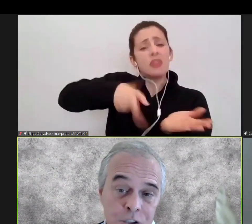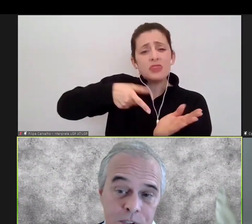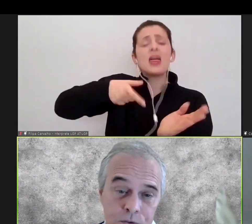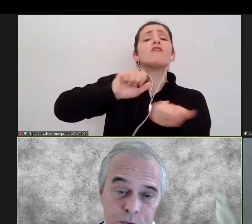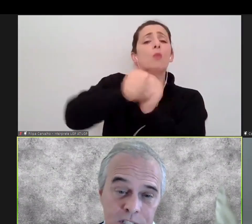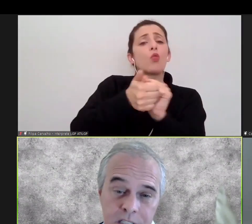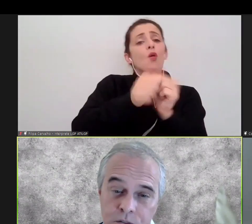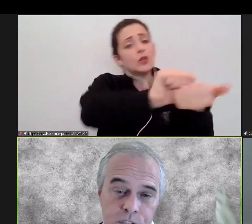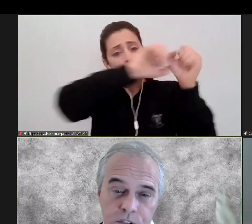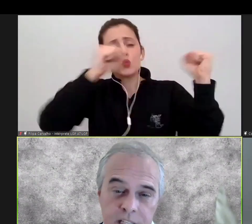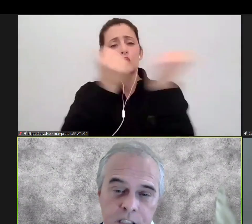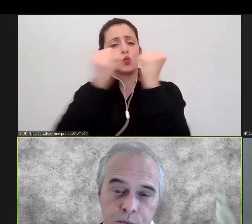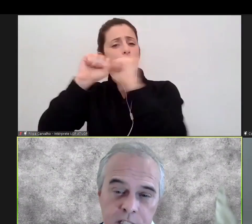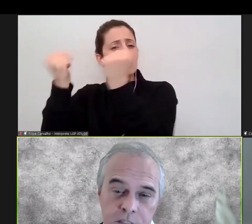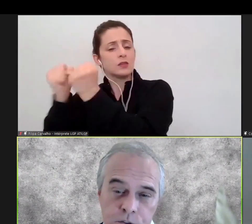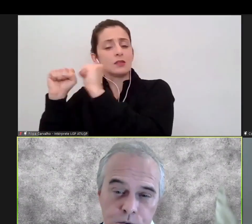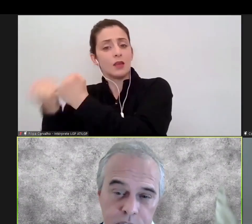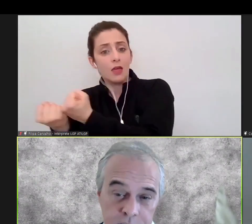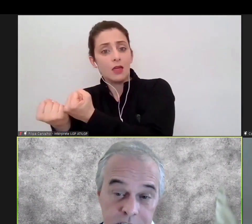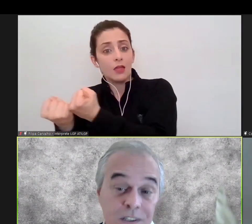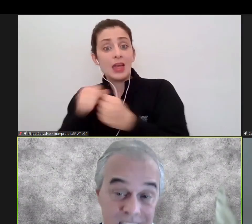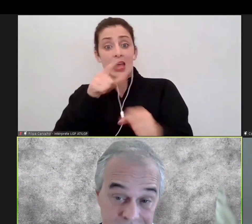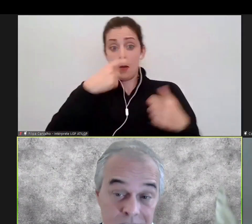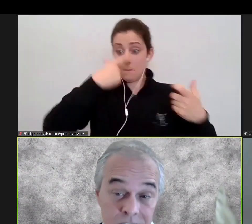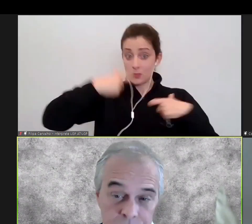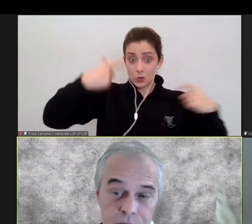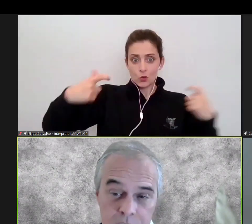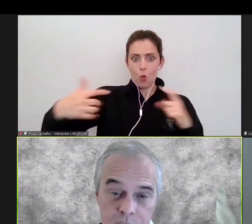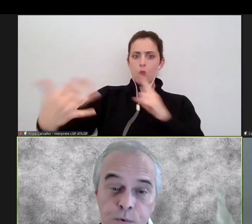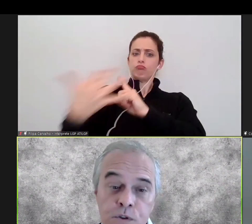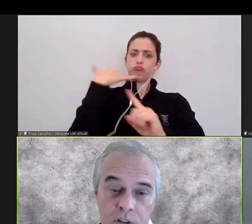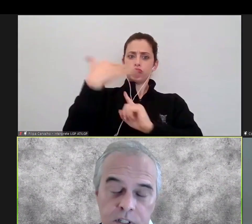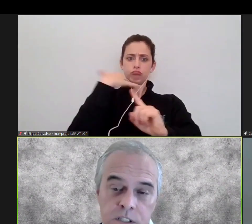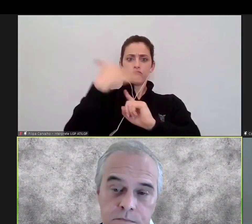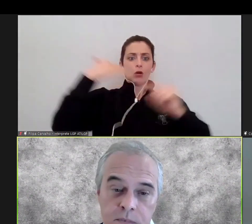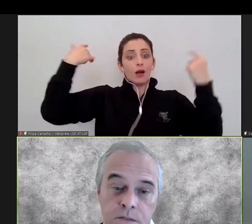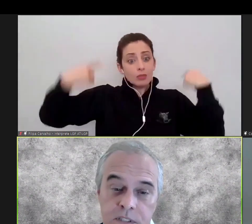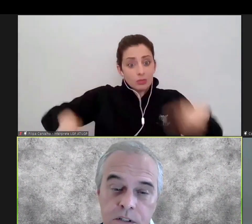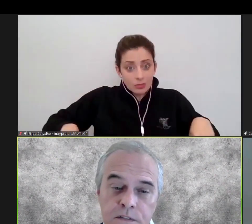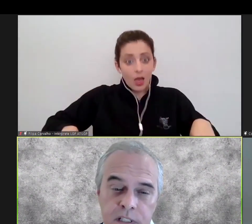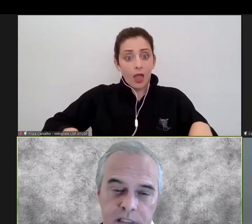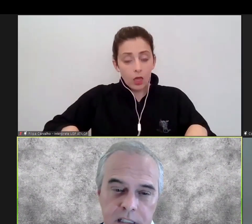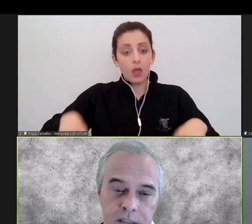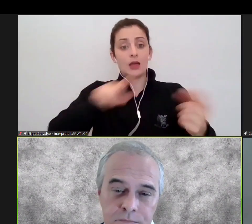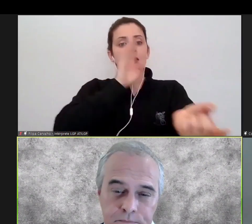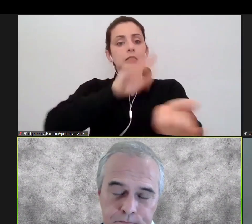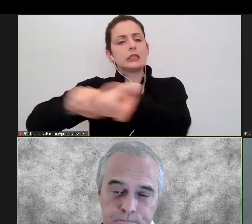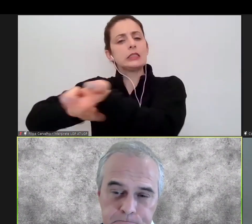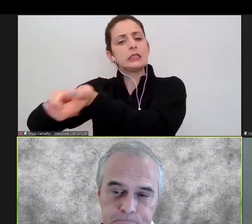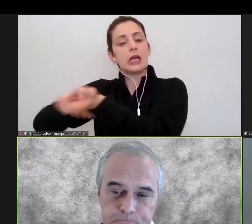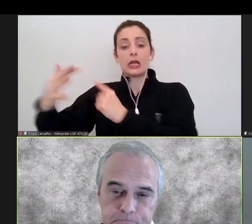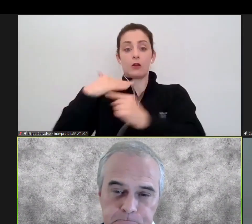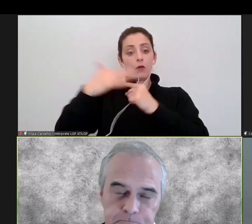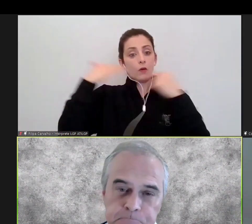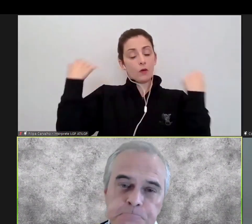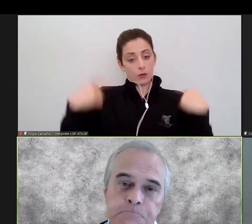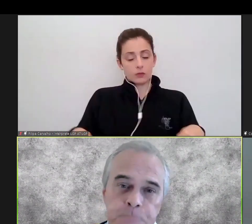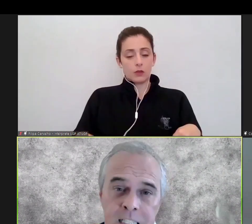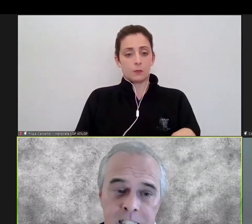esquecem que as pessoas podem ser condicionadas por essas estruturas que são racistas e que, por sua vez, não são enfrentadas.